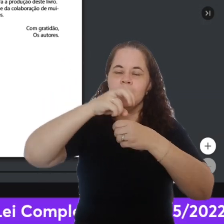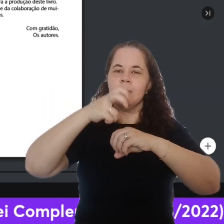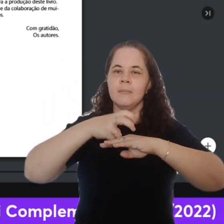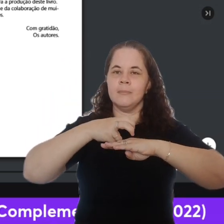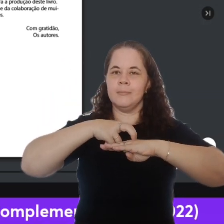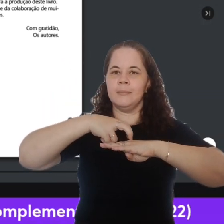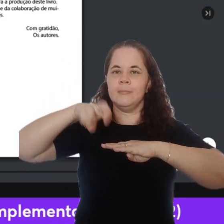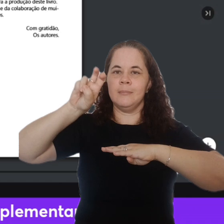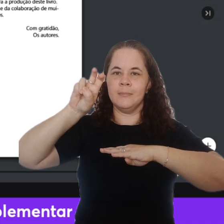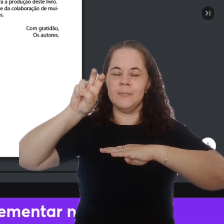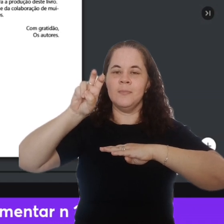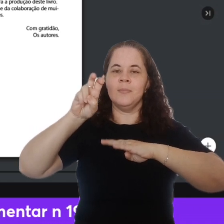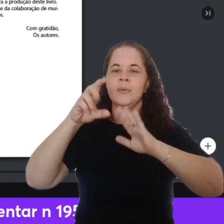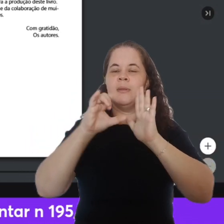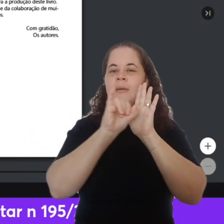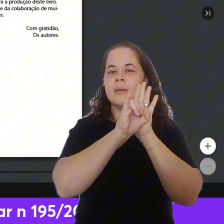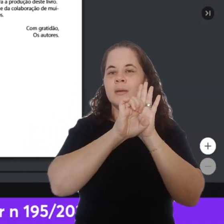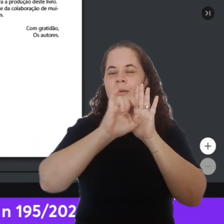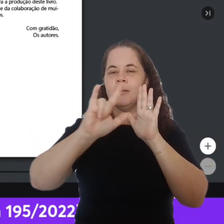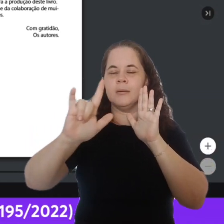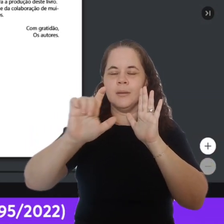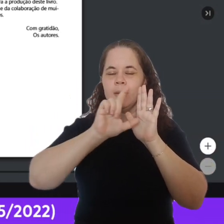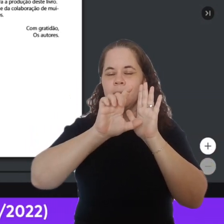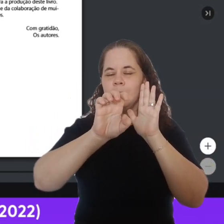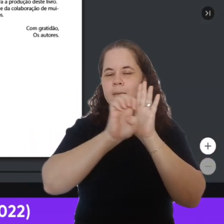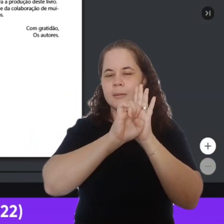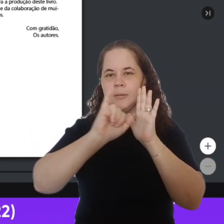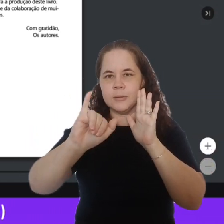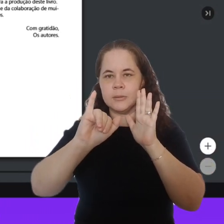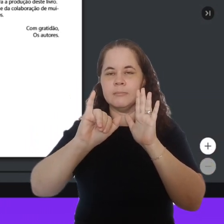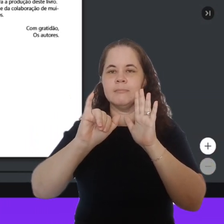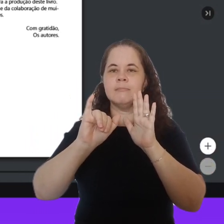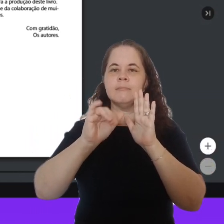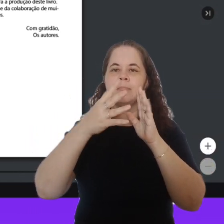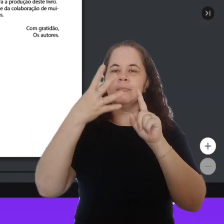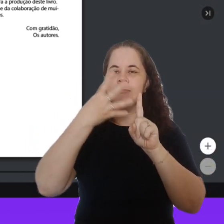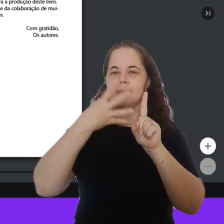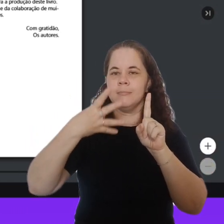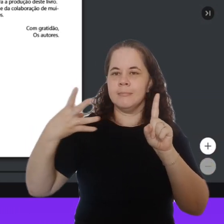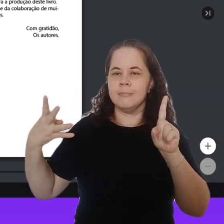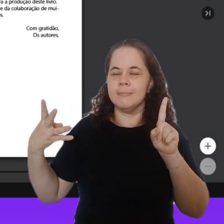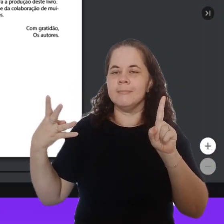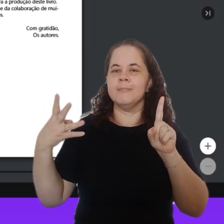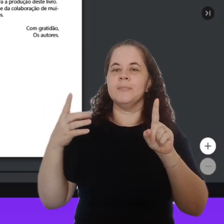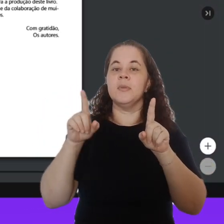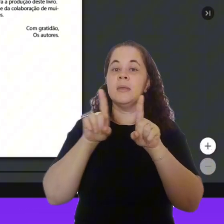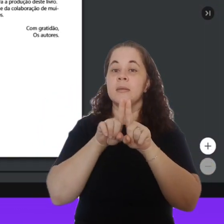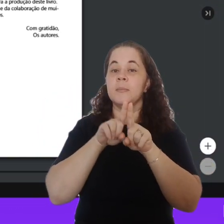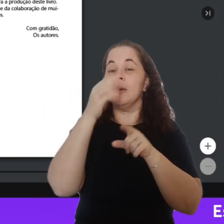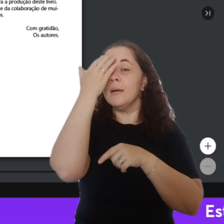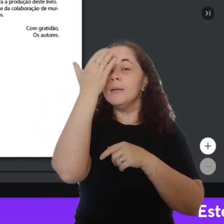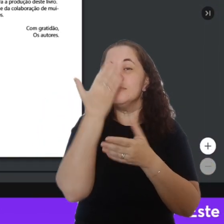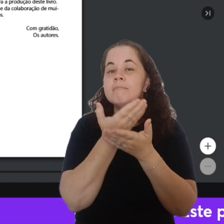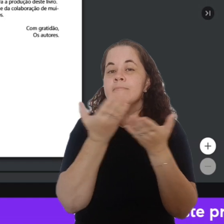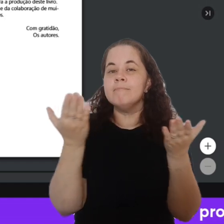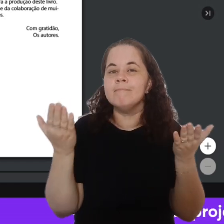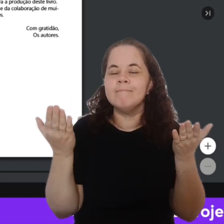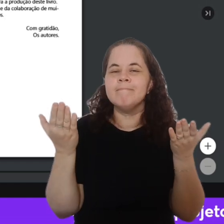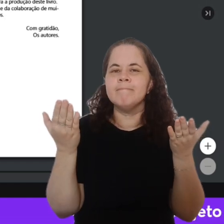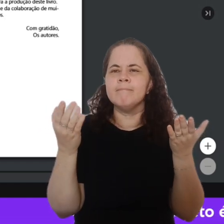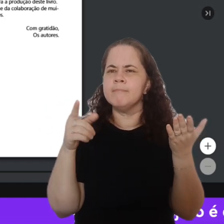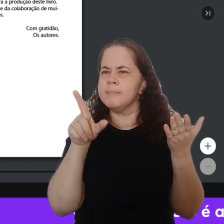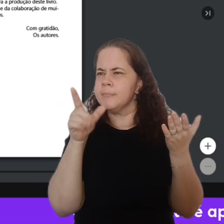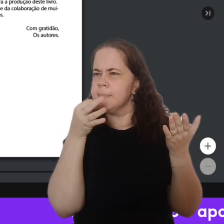edital LGBT. E agradecer imensamente. Graco quer pontuar, mas.